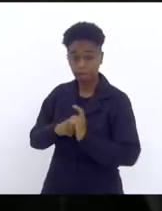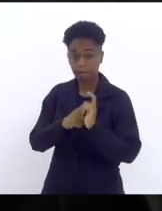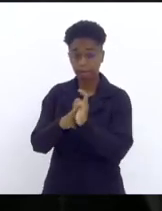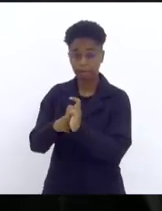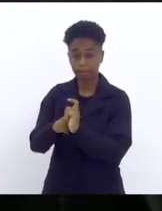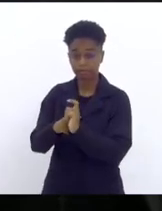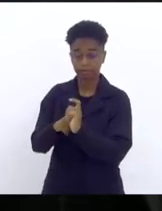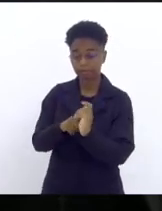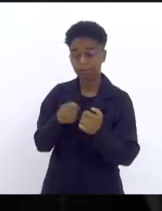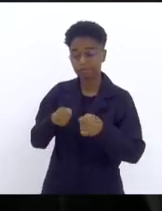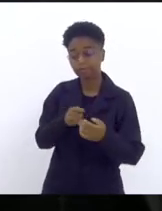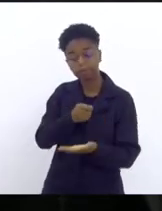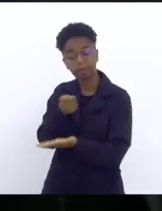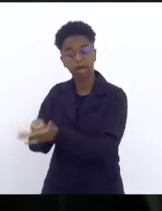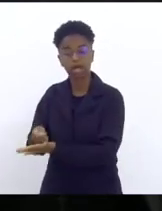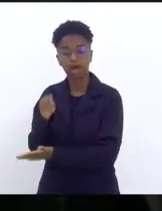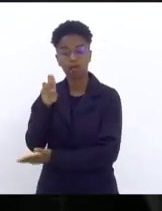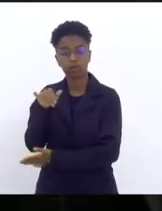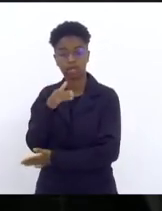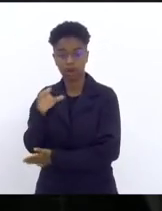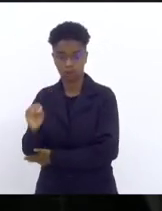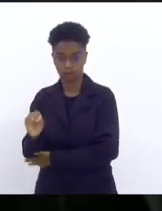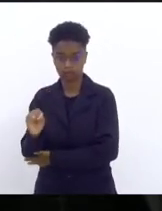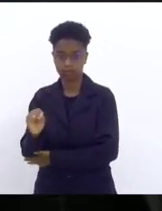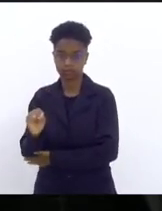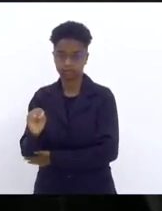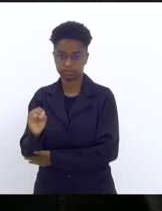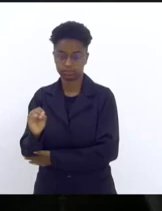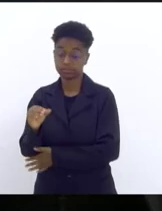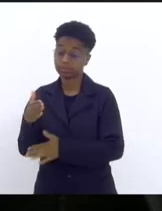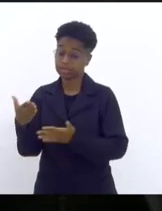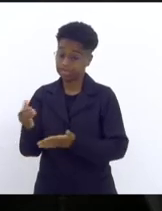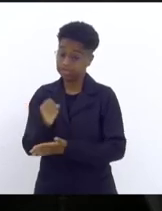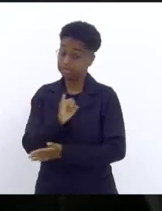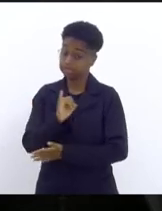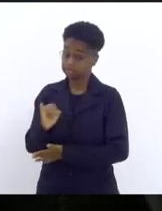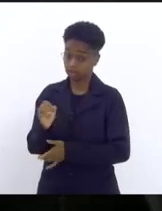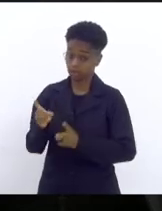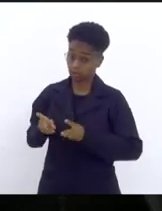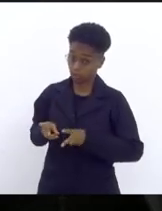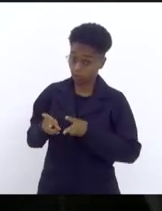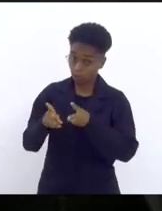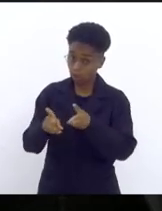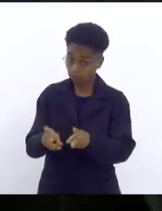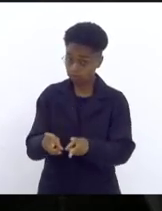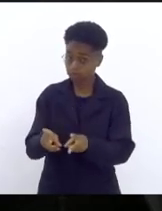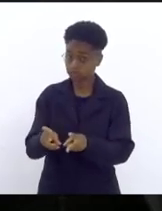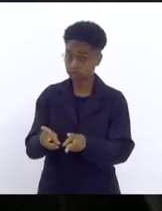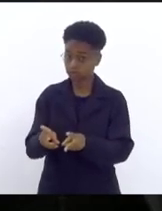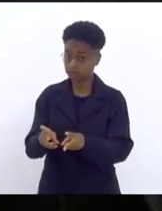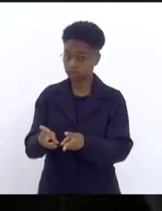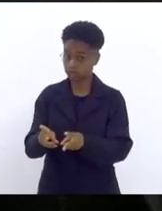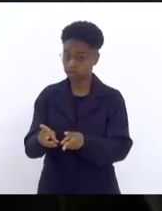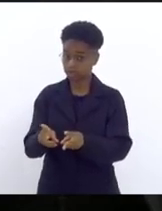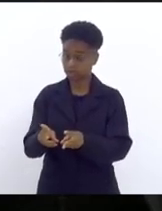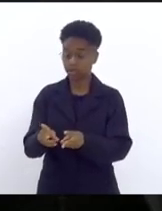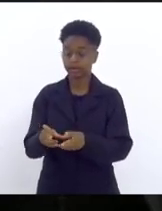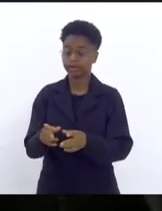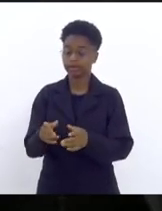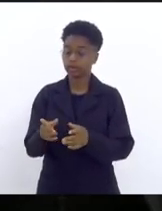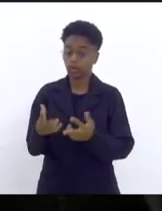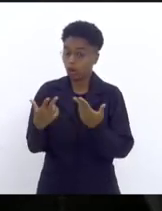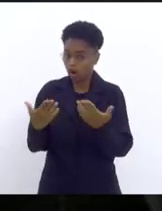com a união se continuar nessa toada os estados do sul